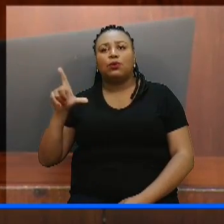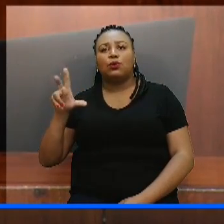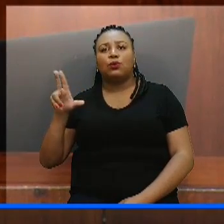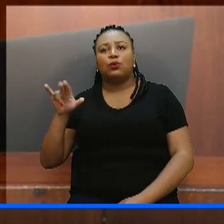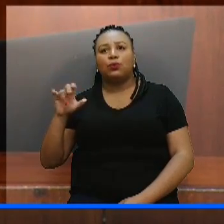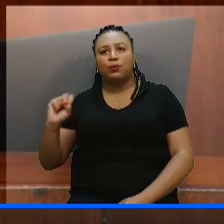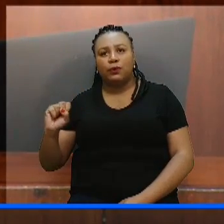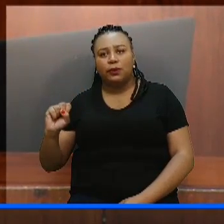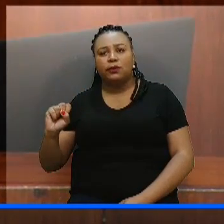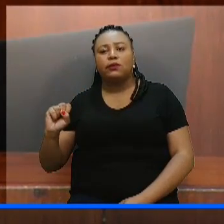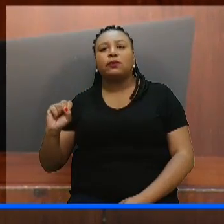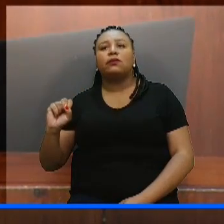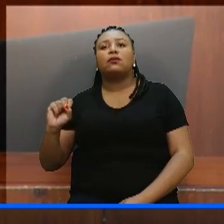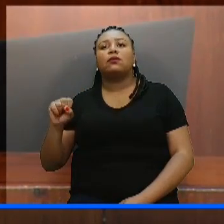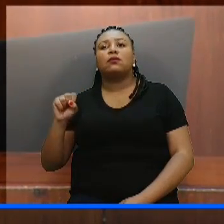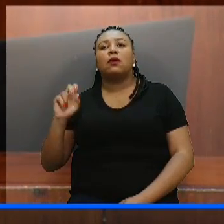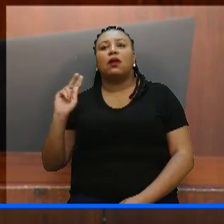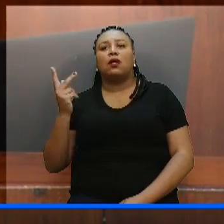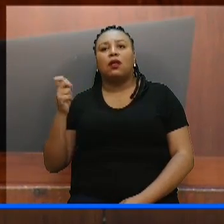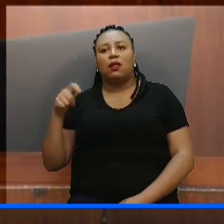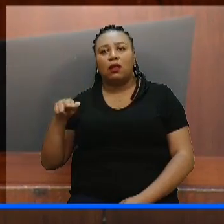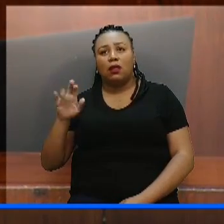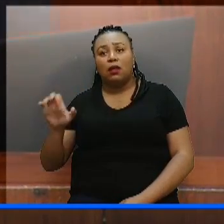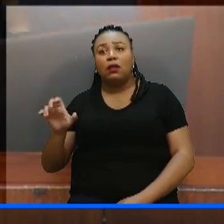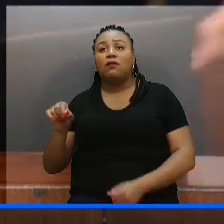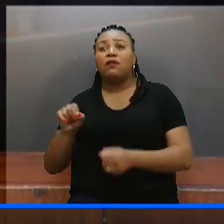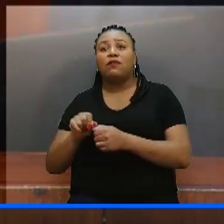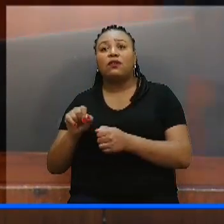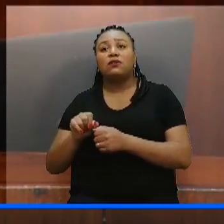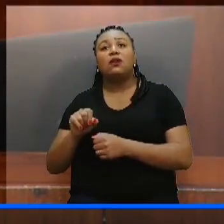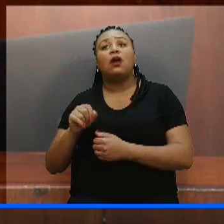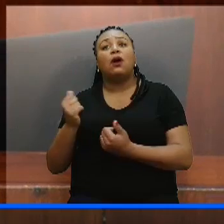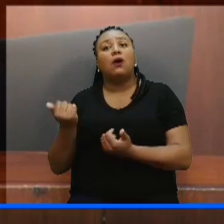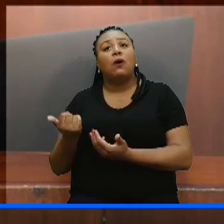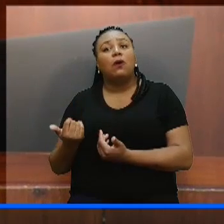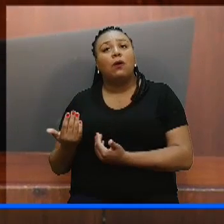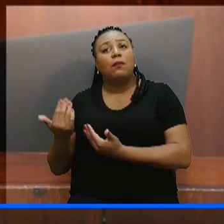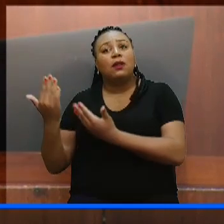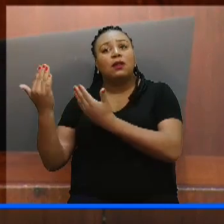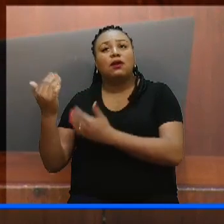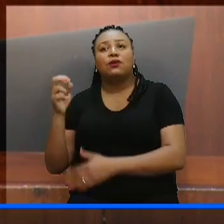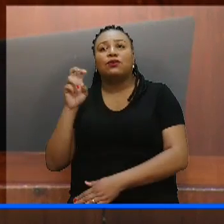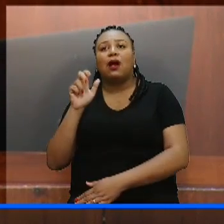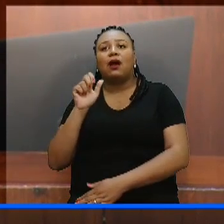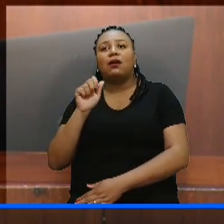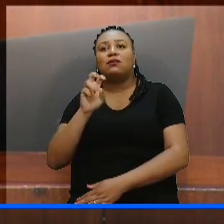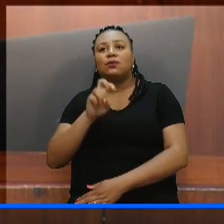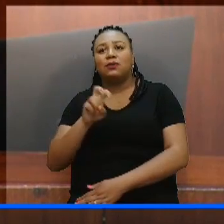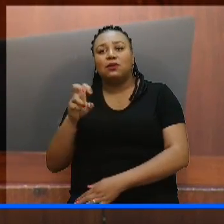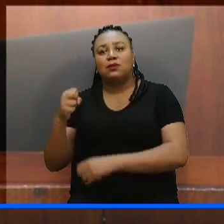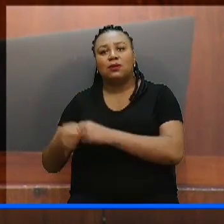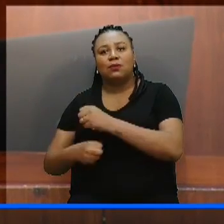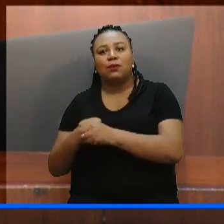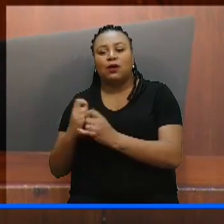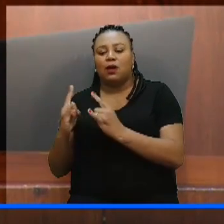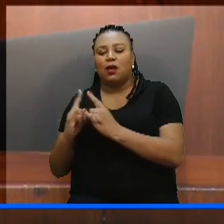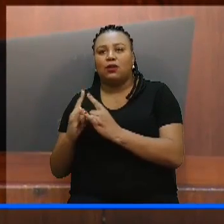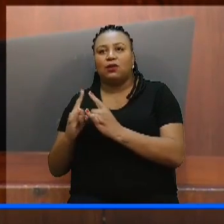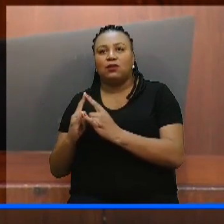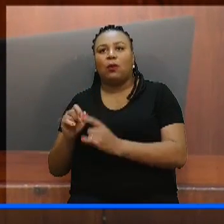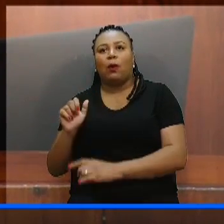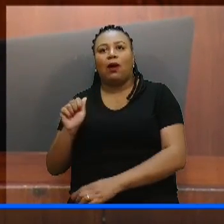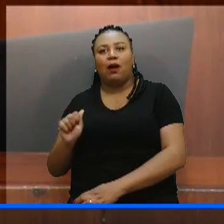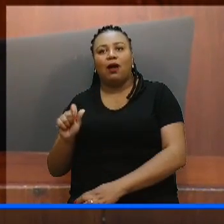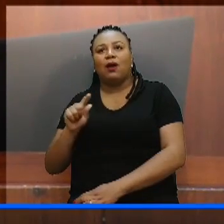henrique viana que fará homenagem aos 55 anos da azonasul deputado viana a tribuna está à